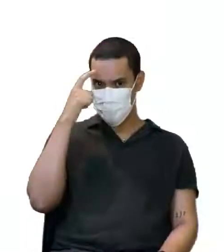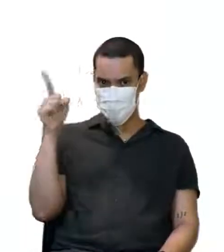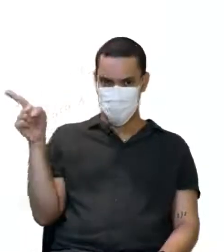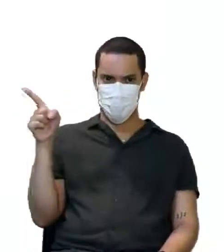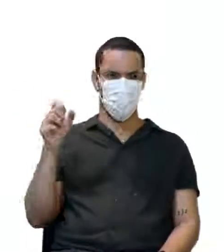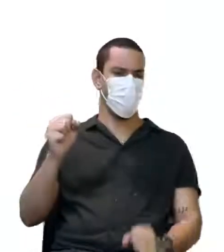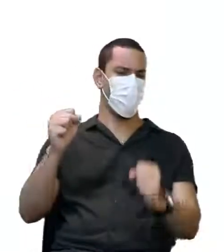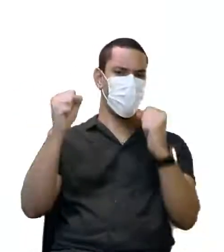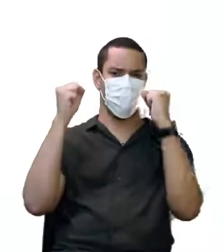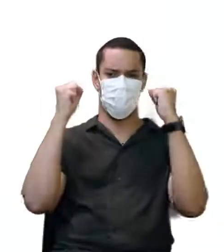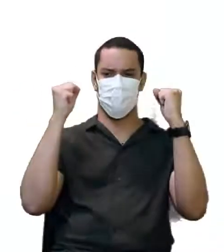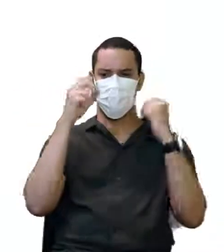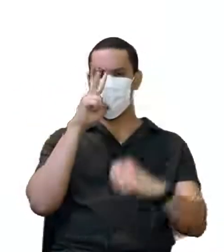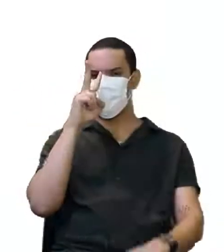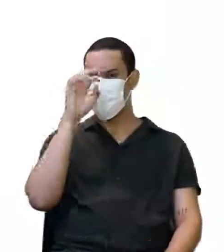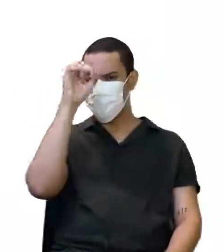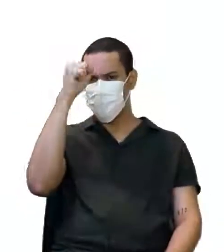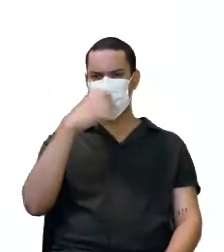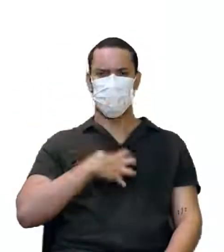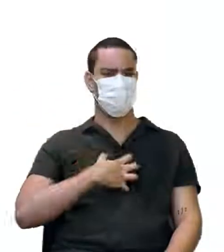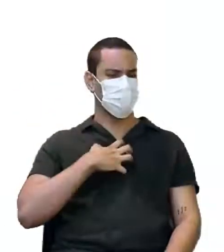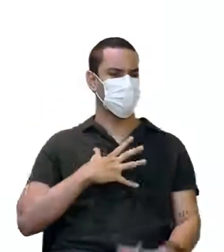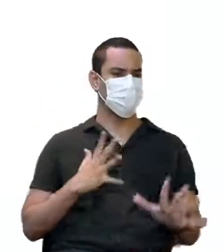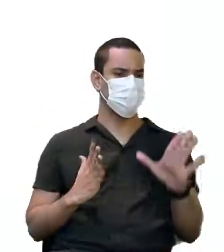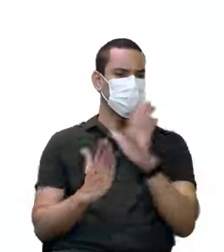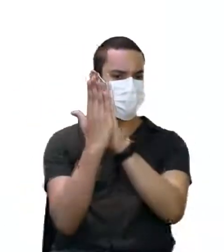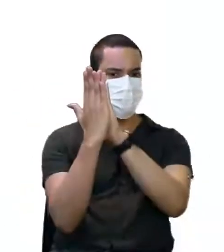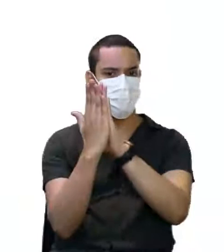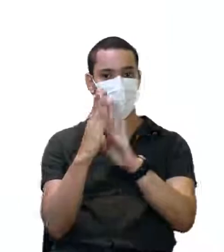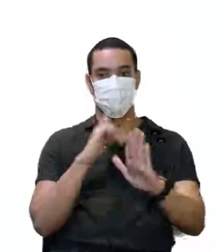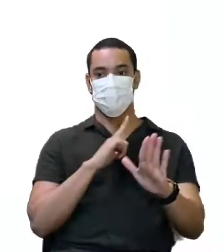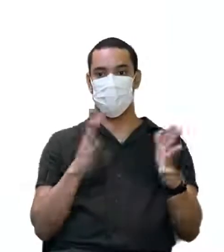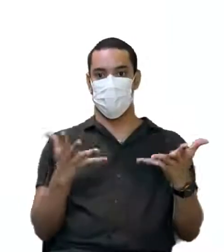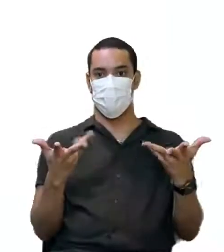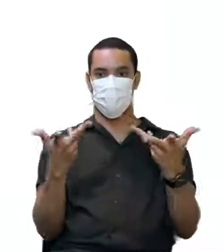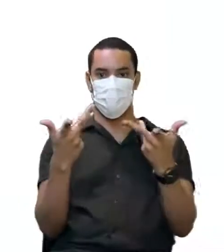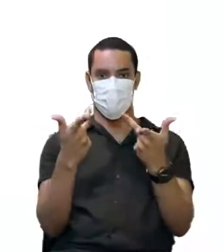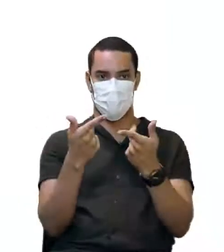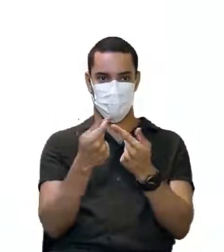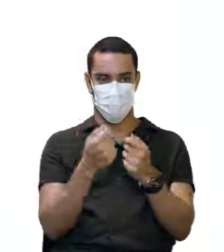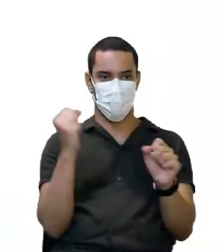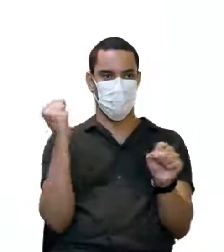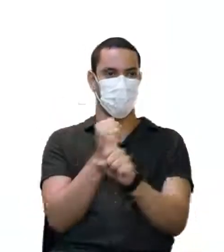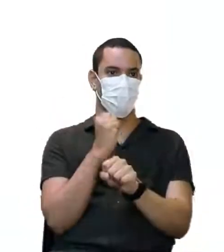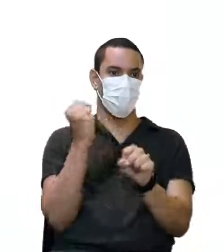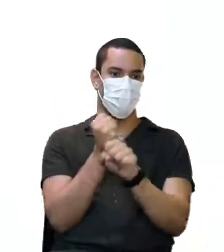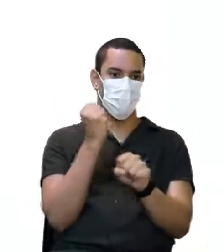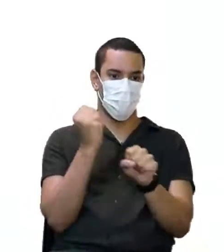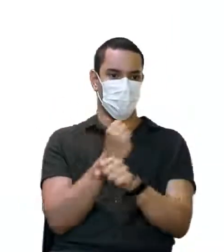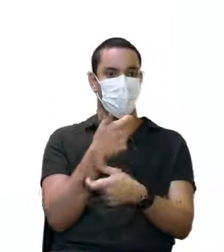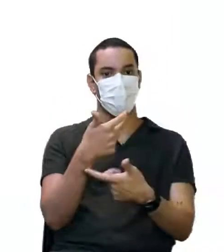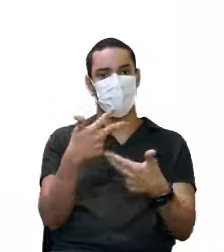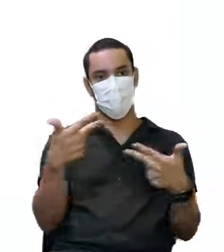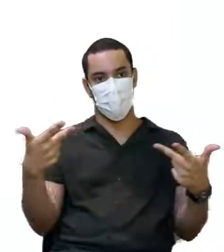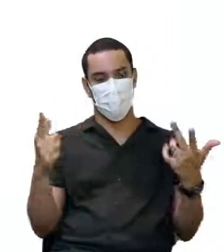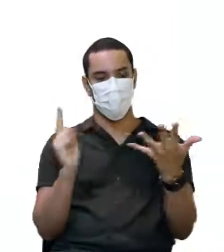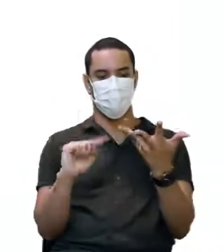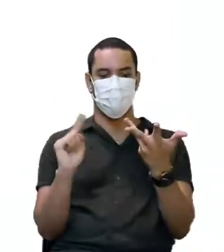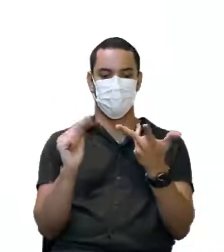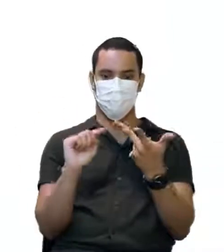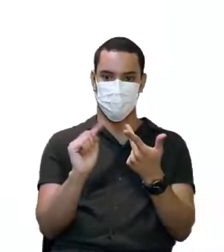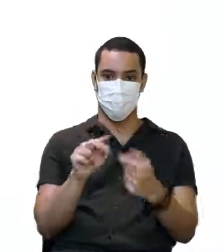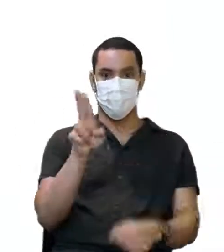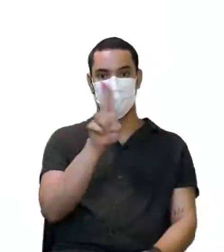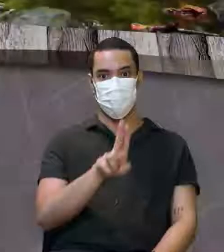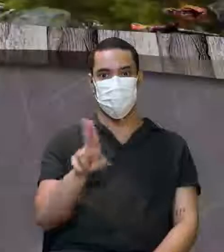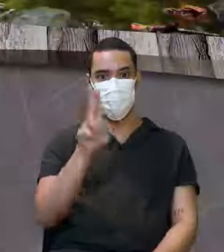eram feras, brabos, tinham agora uma habilidade, né, de construir, fabricar alguns dos utensílios,